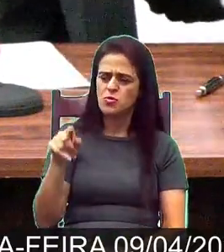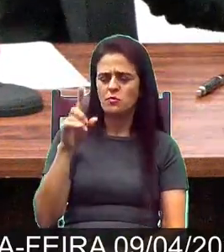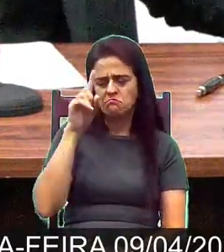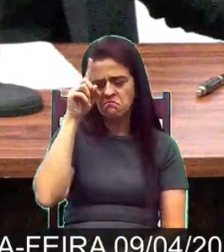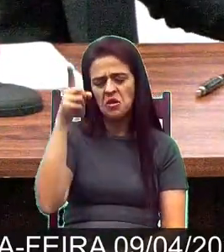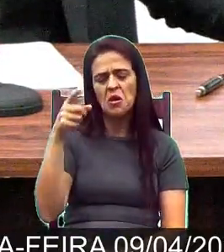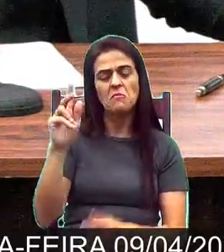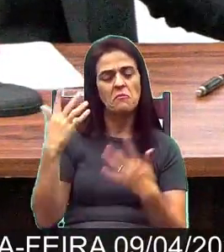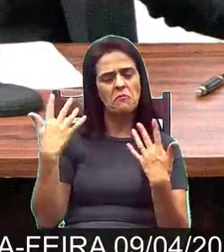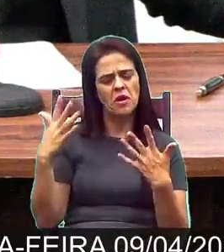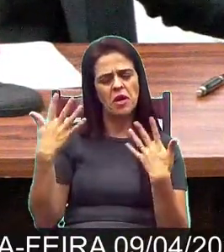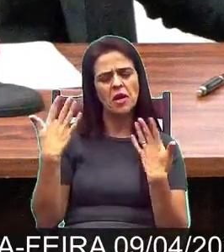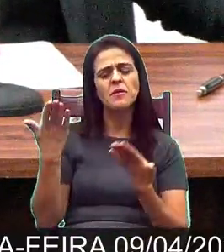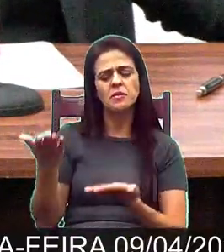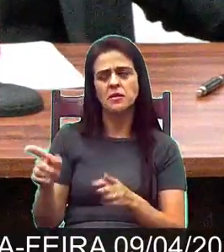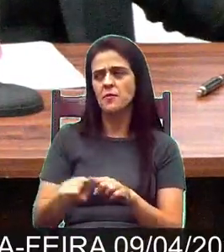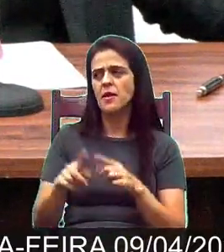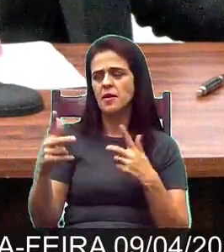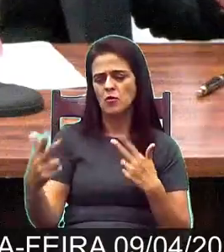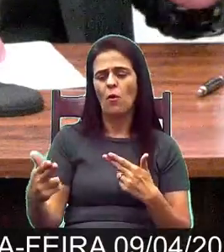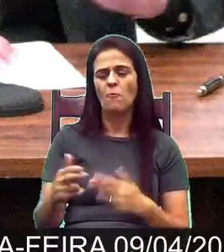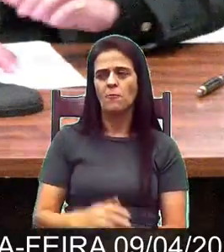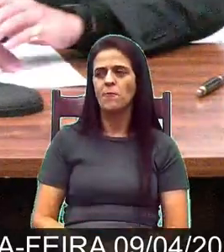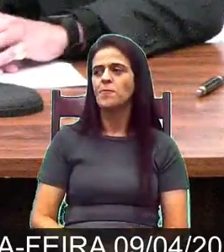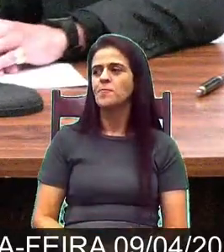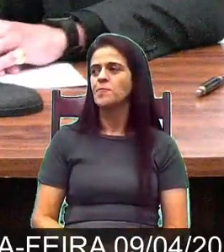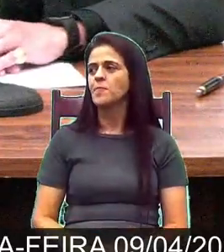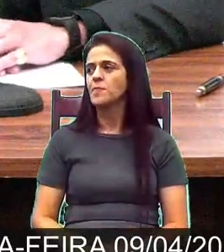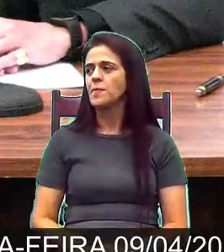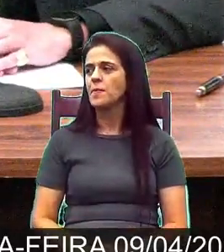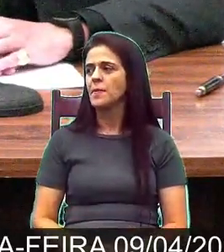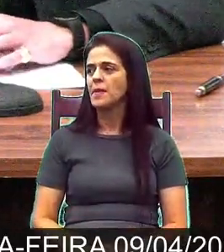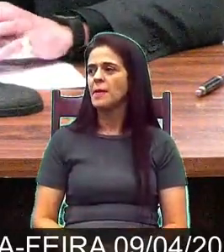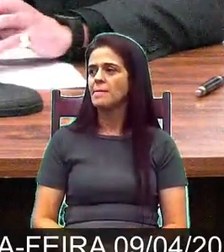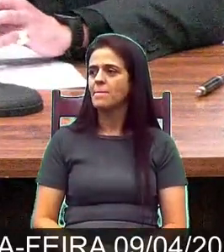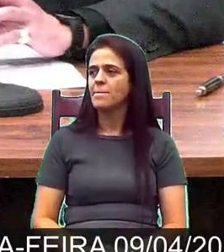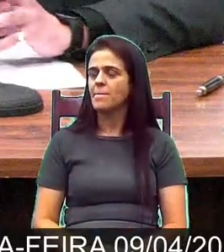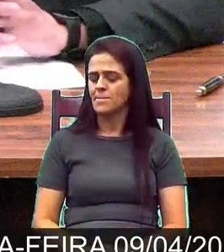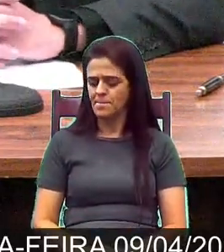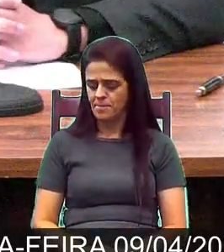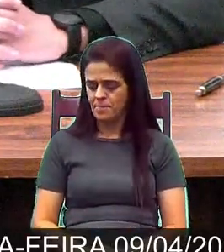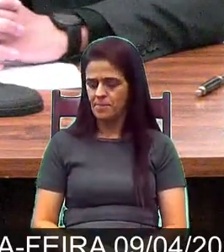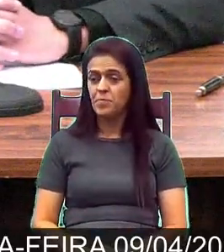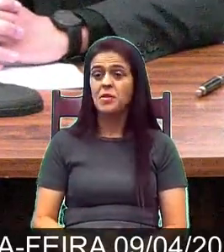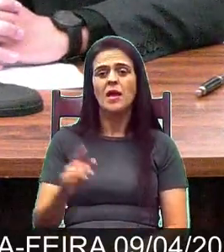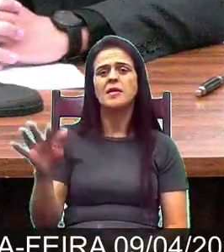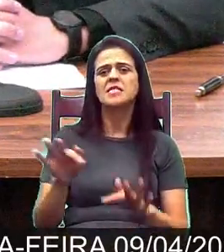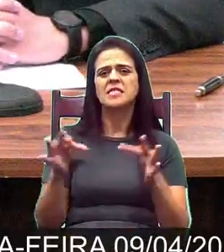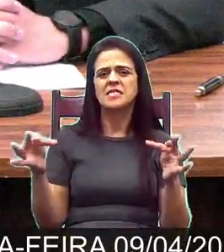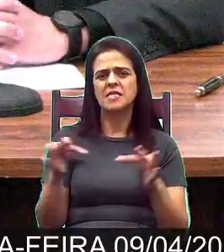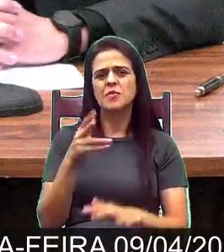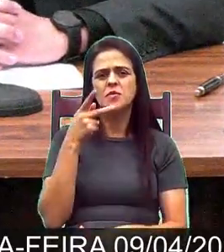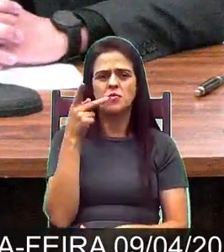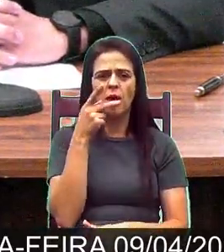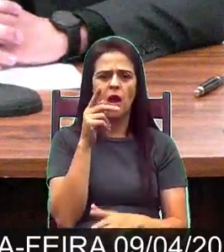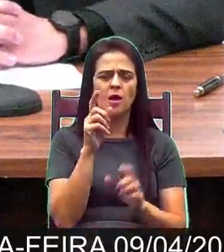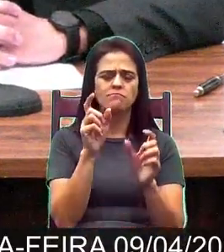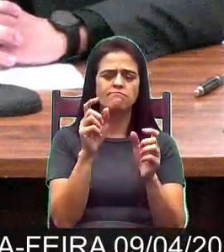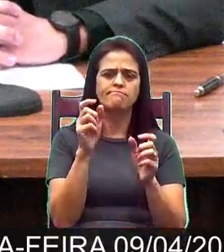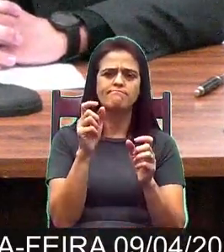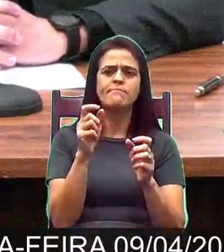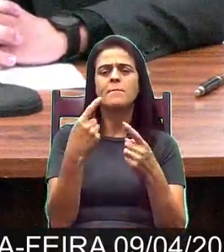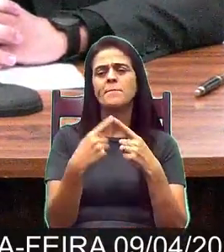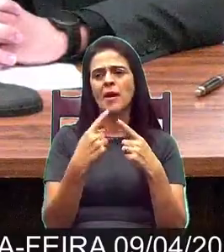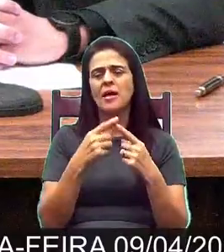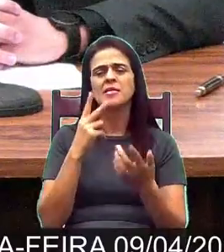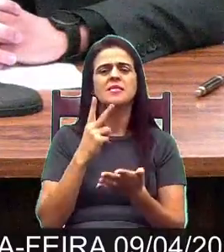dou os parabéns mesmo para o senhor, né? Fica aí, minha simples planada, mas sempre